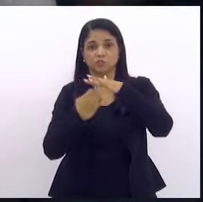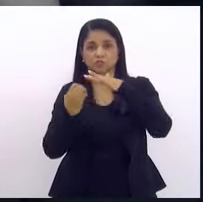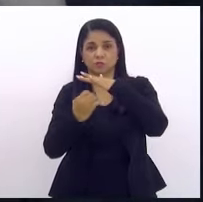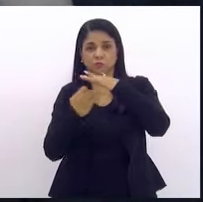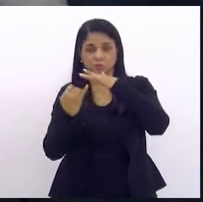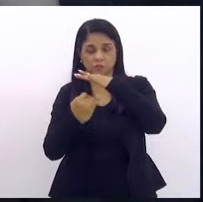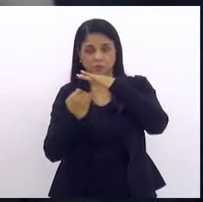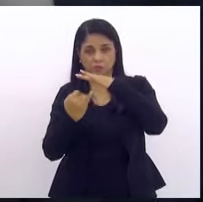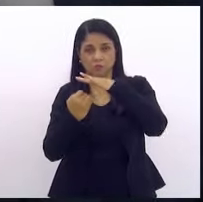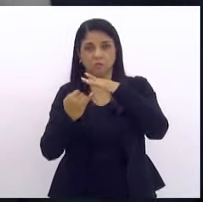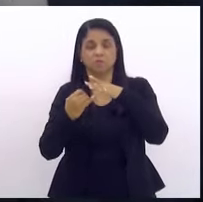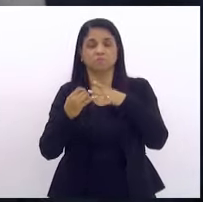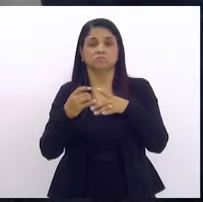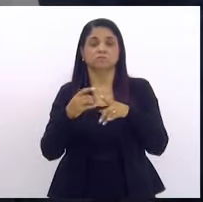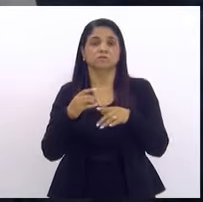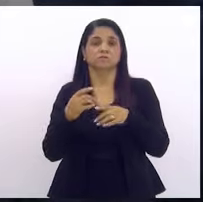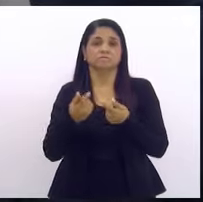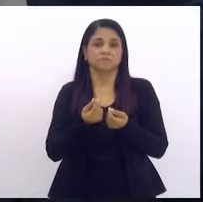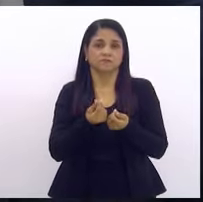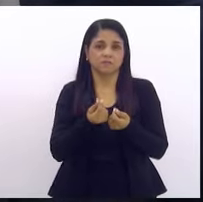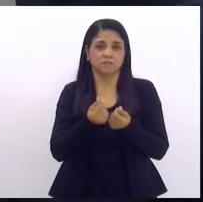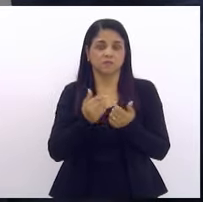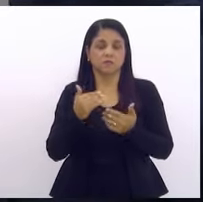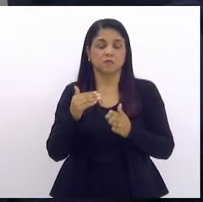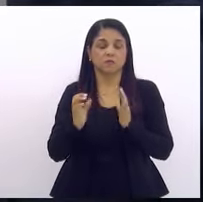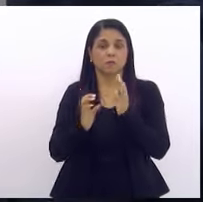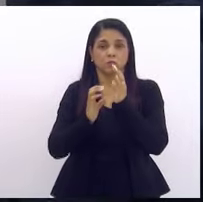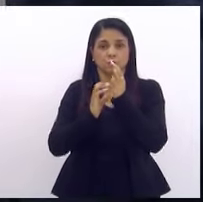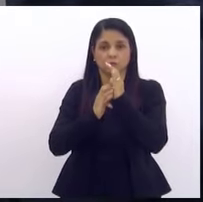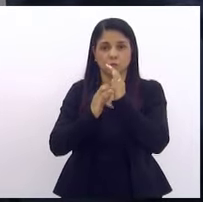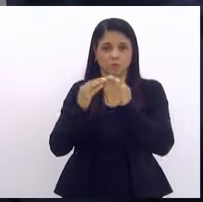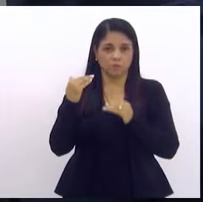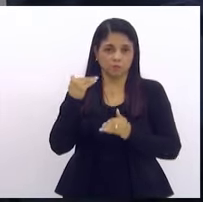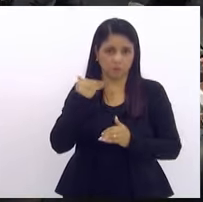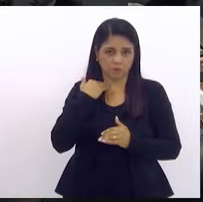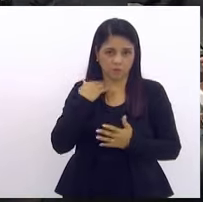instituições autorizadas pelo Banco Central do Brasil na forma que menciona.